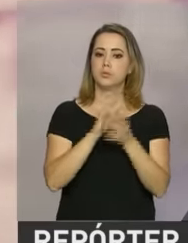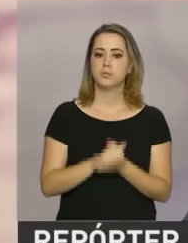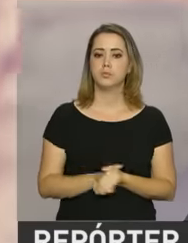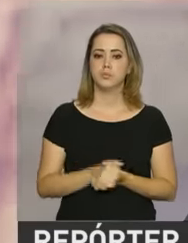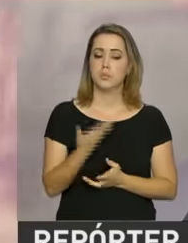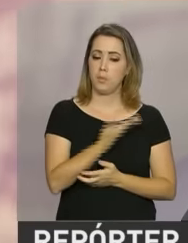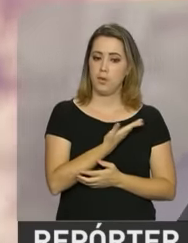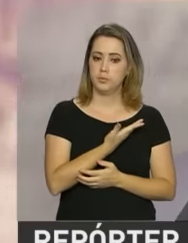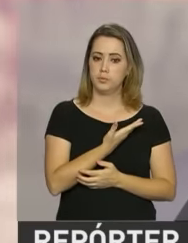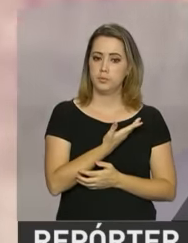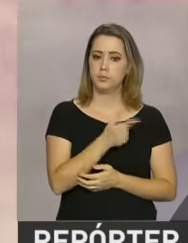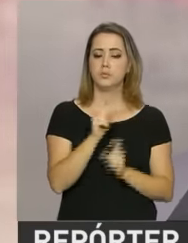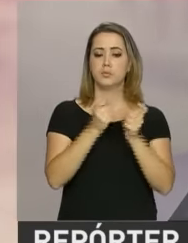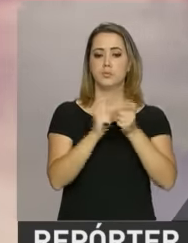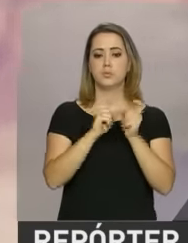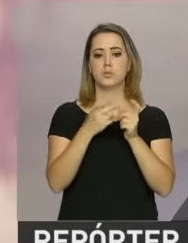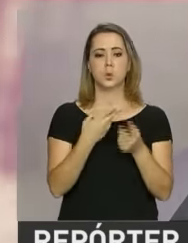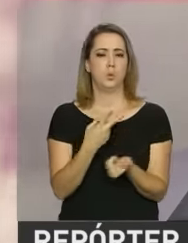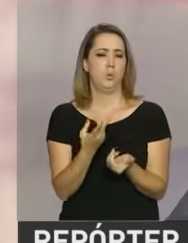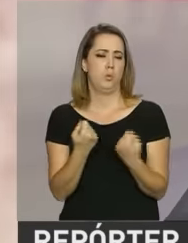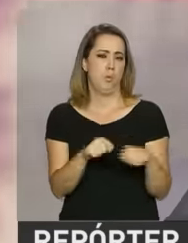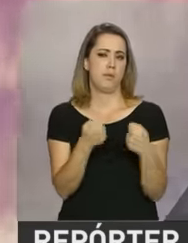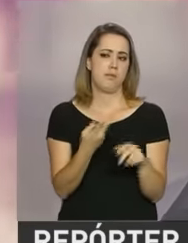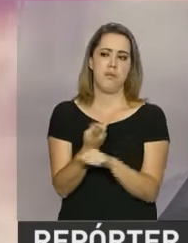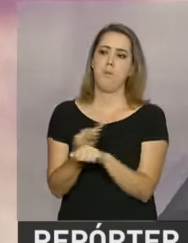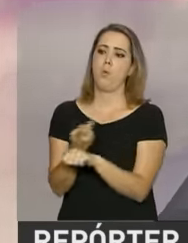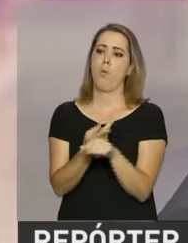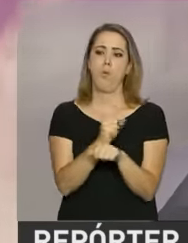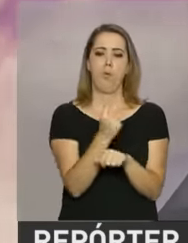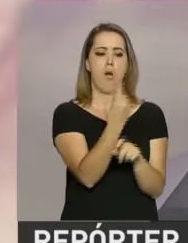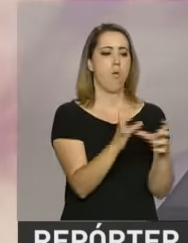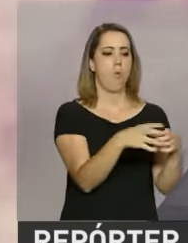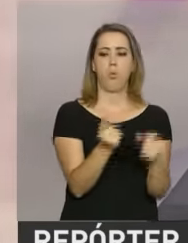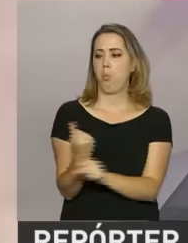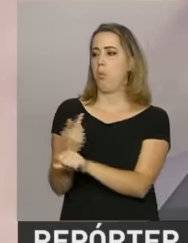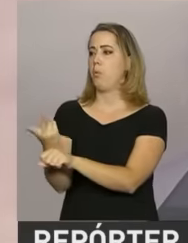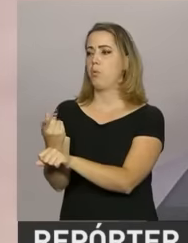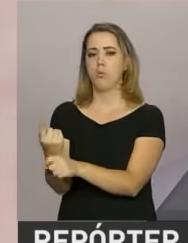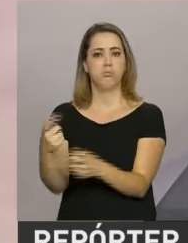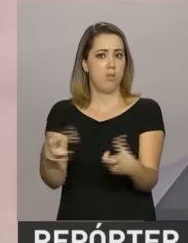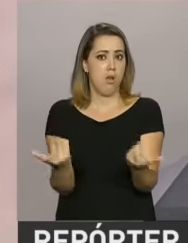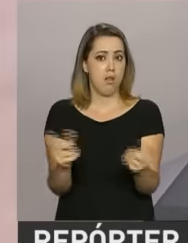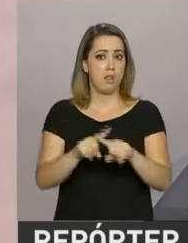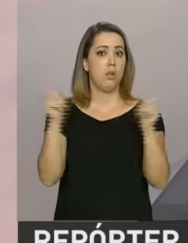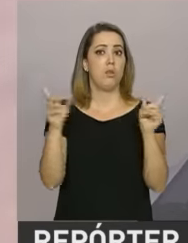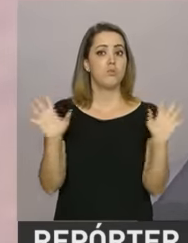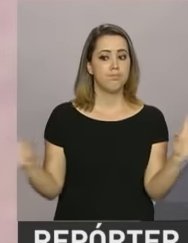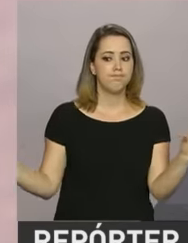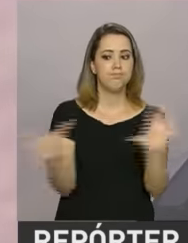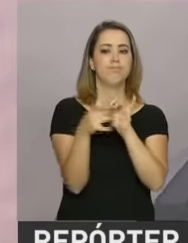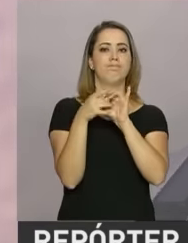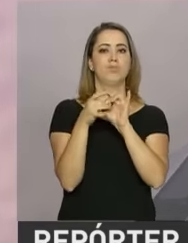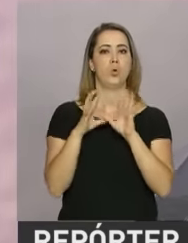gestão compartilhada é que você não vai precisar buscar um órgão aqui um órgão aculá você vai ter uma